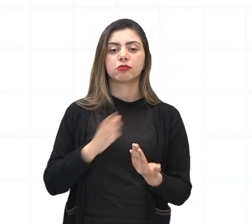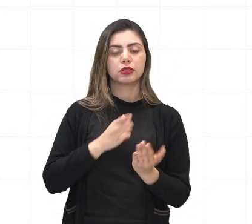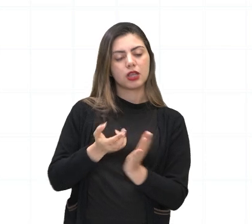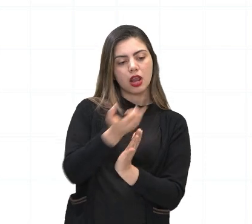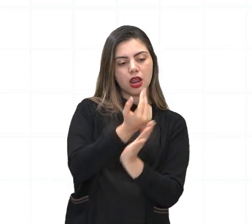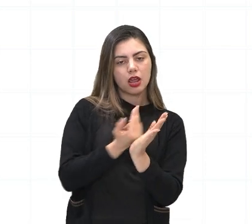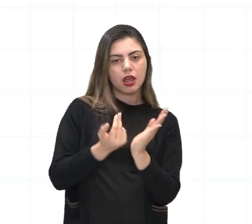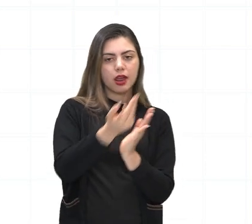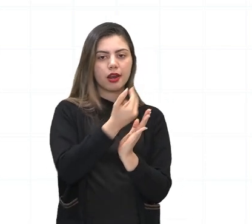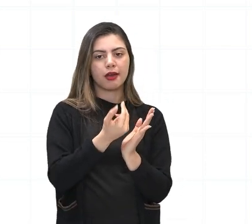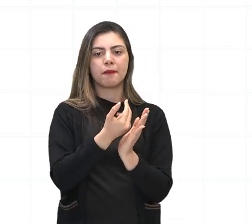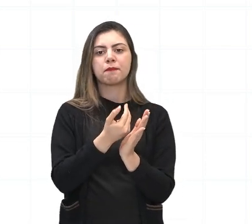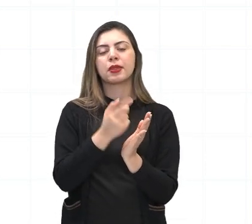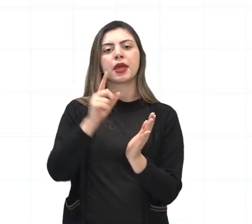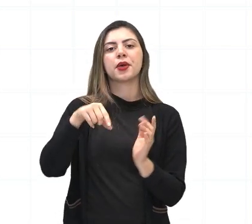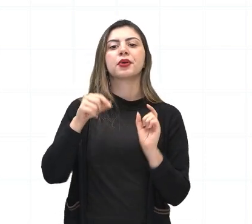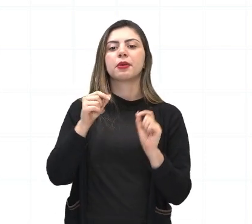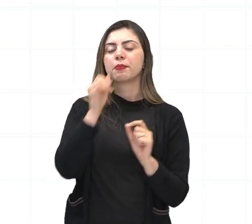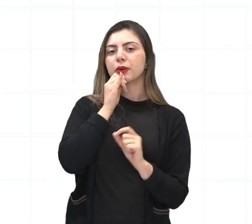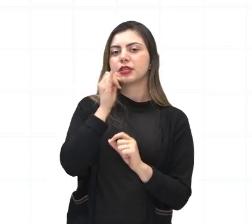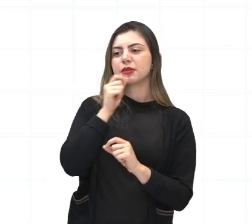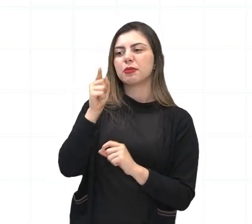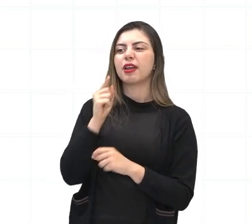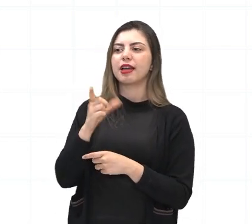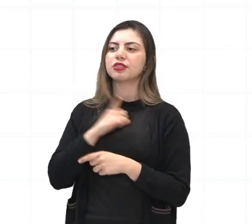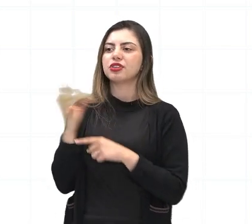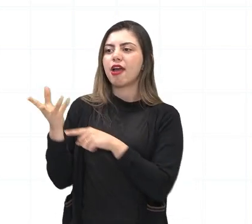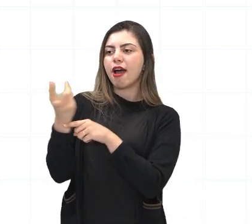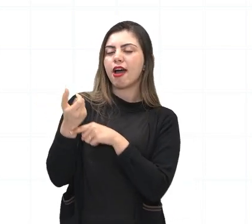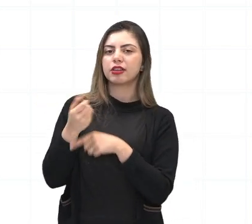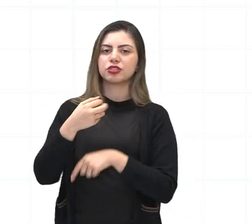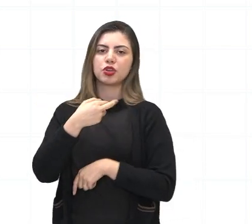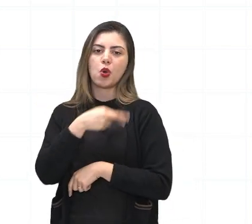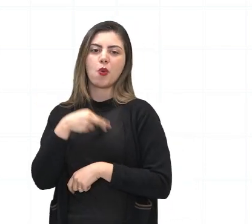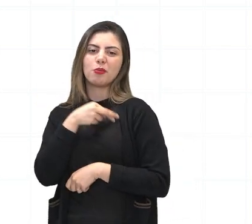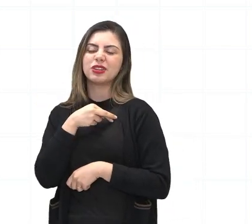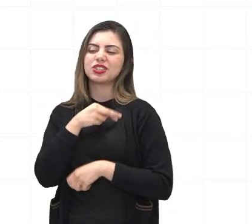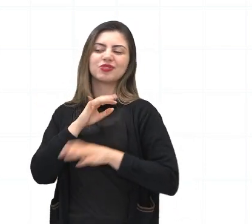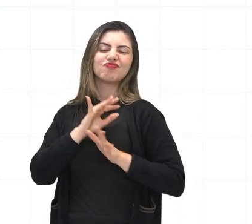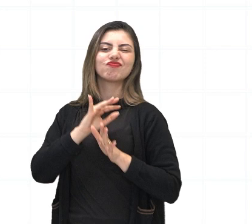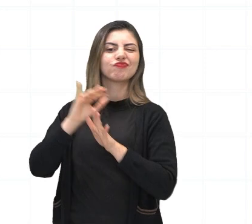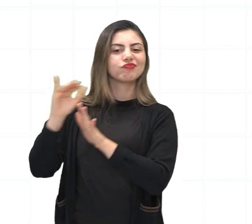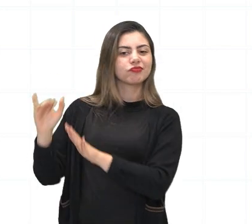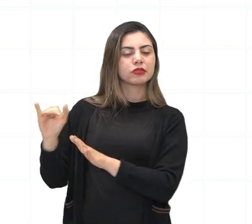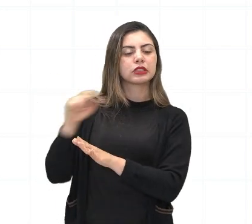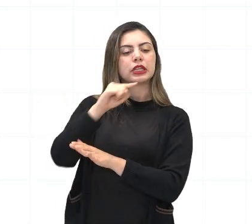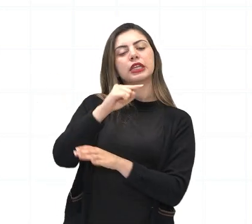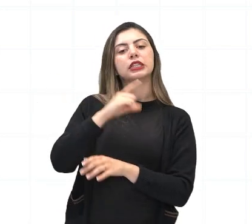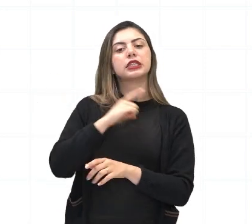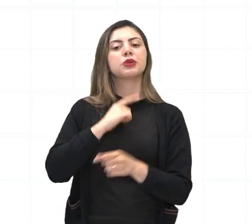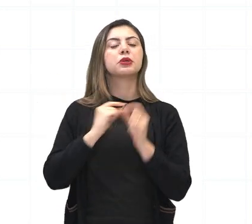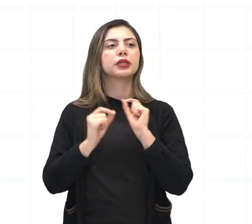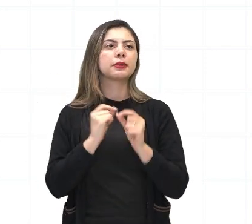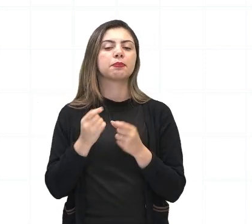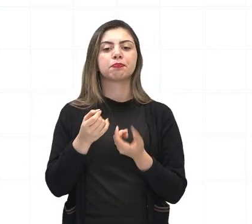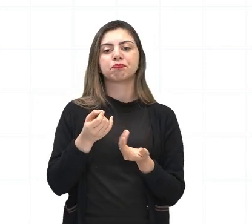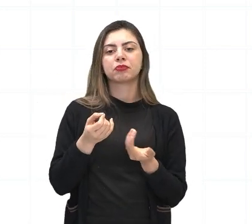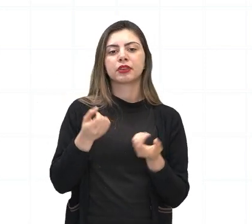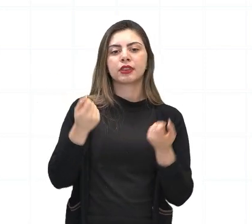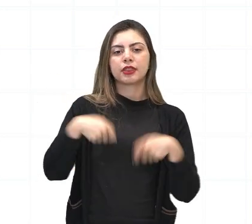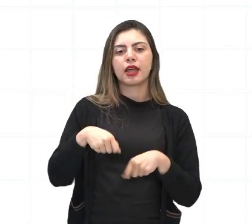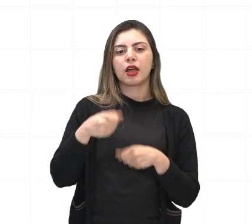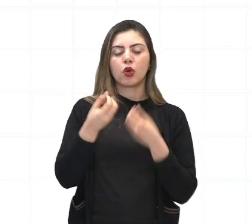resposta à estética romântica de gostos um tanto orientais exóticos e deu forma à